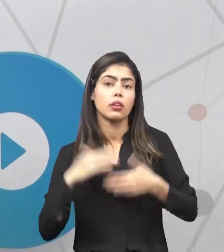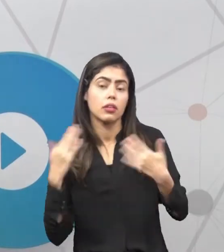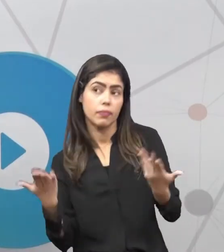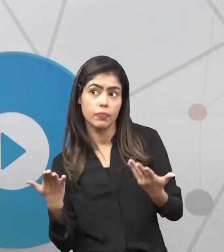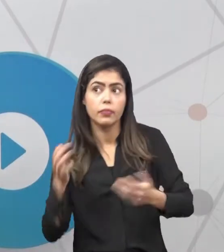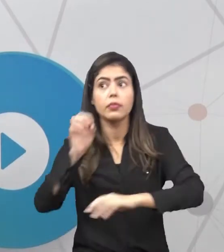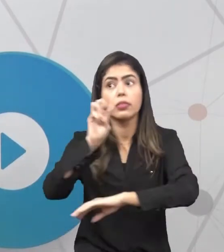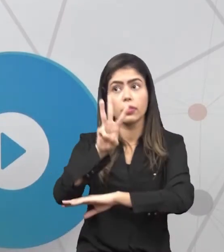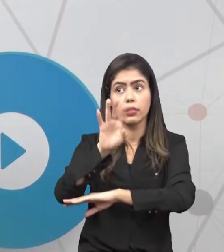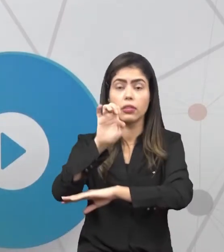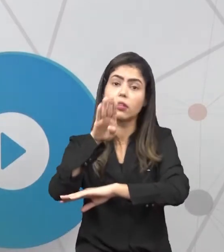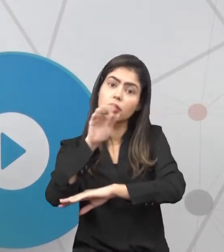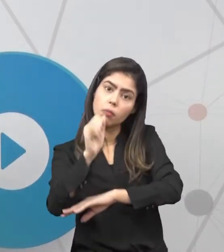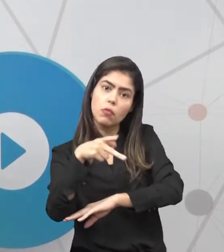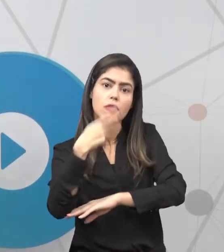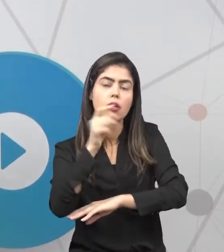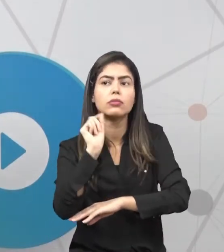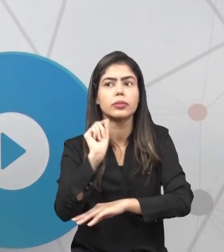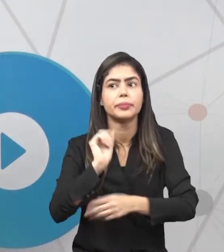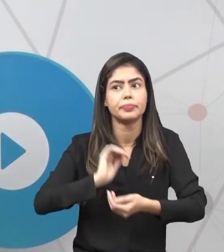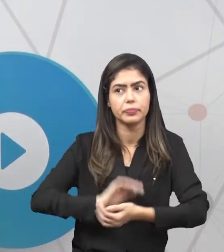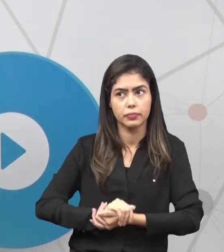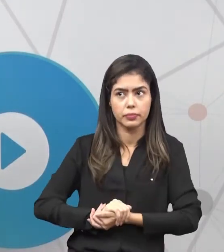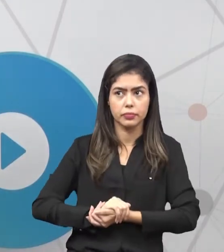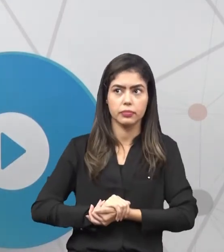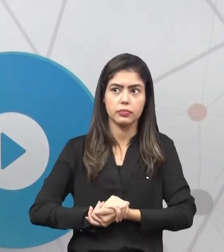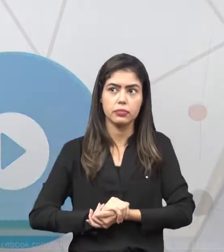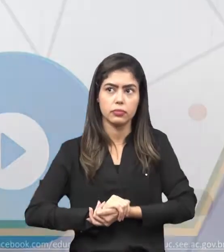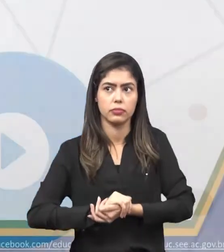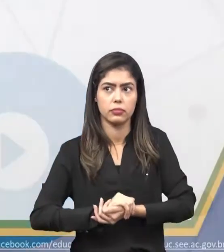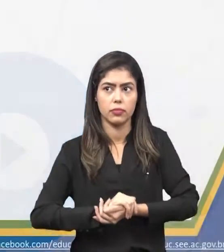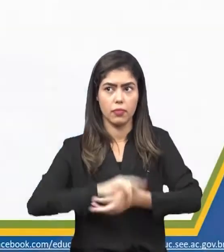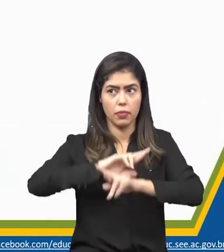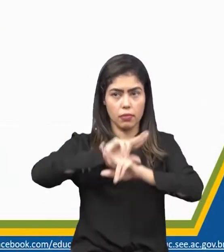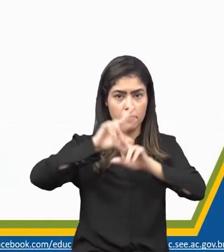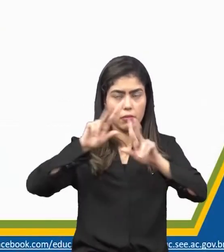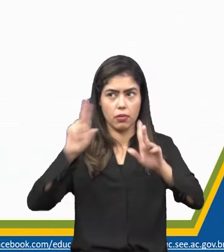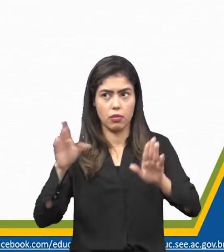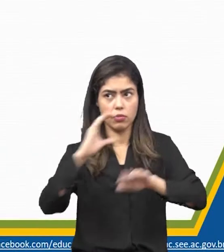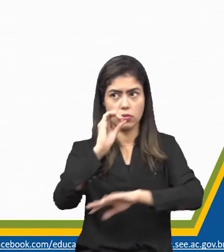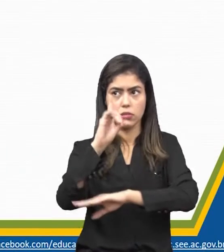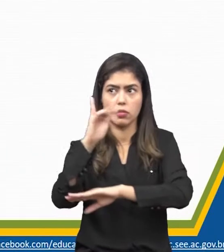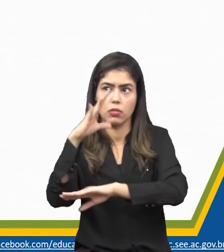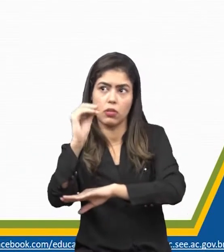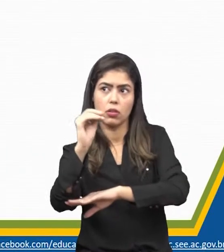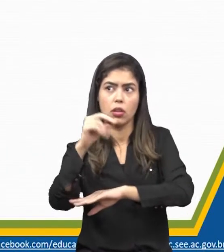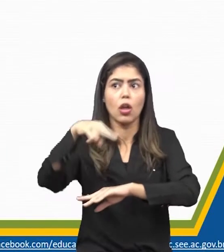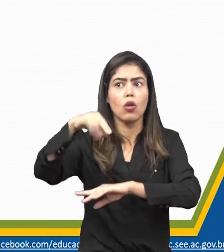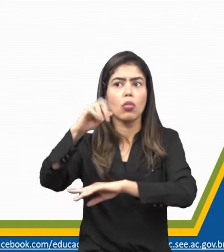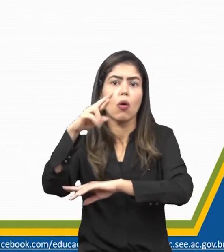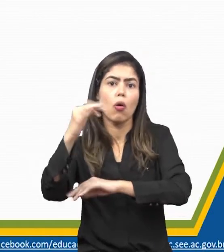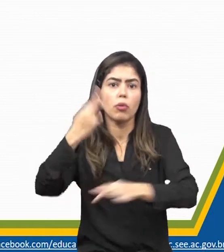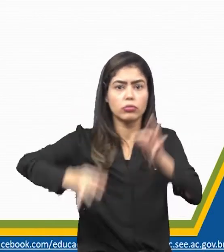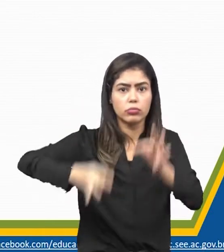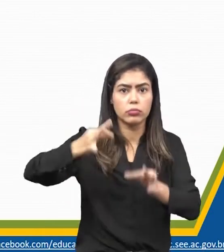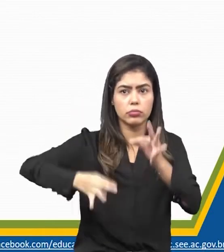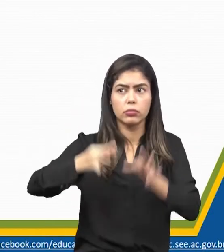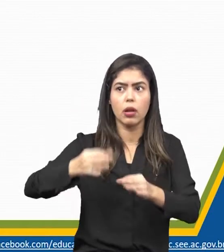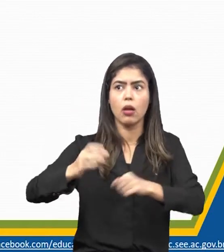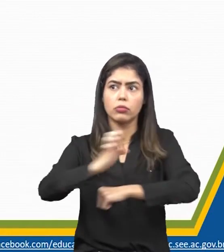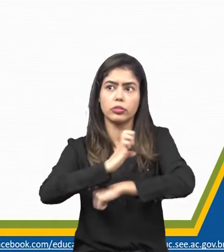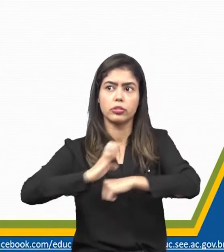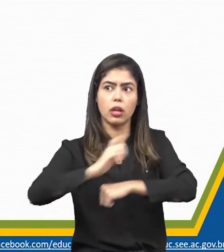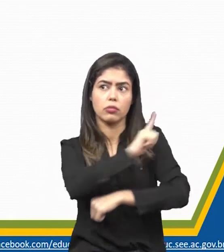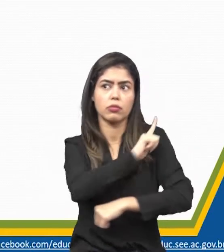E Weber continua dizendo o seguinte, vejamos, por meio de uma série de códigos e normas jurídicas,